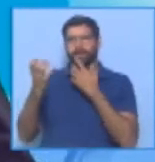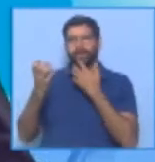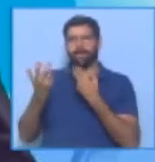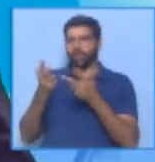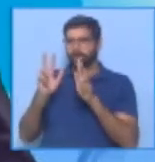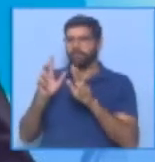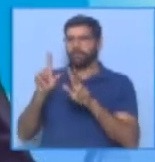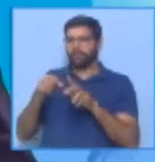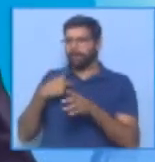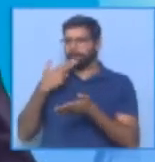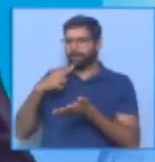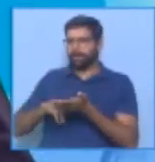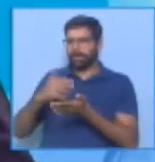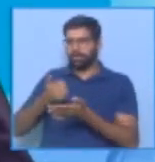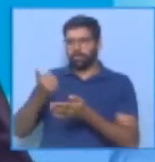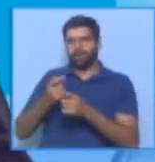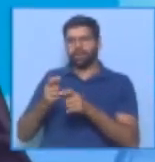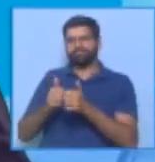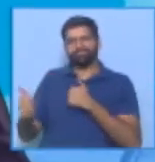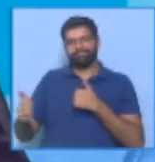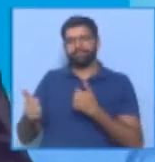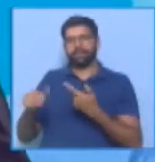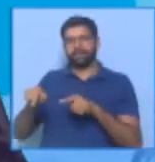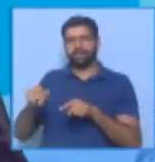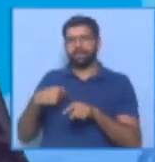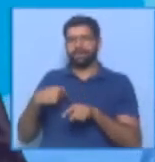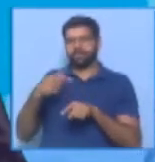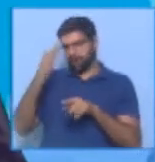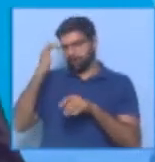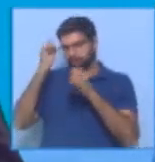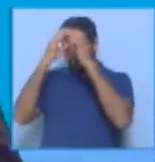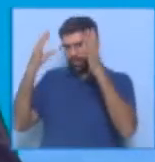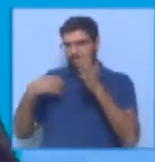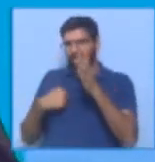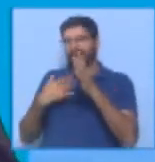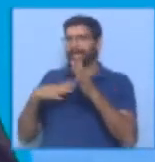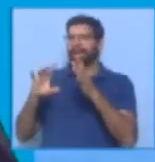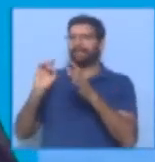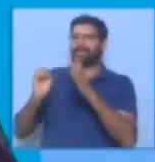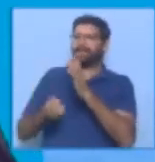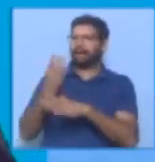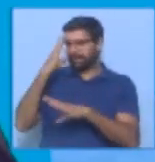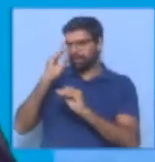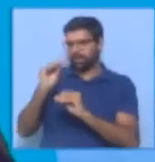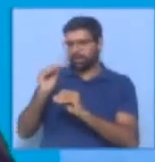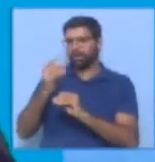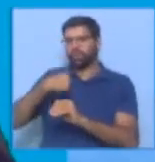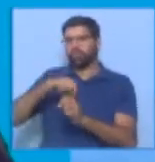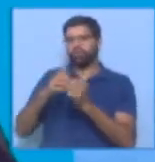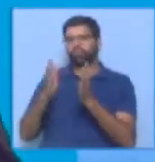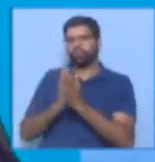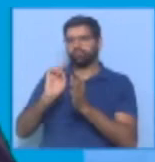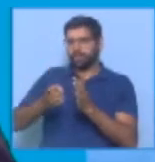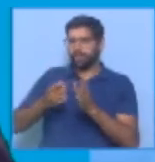e independentes da realidade biológica, e que esta sim é uma construção ideológica que se está a querer impor na educação e para a qual todos nós temos que